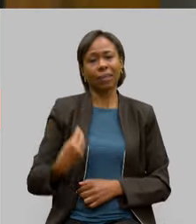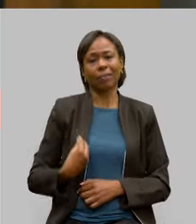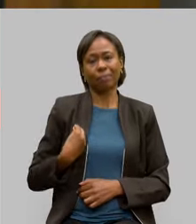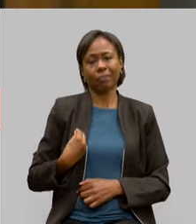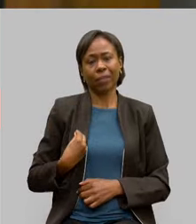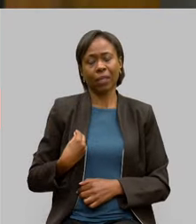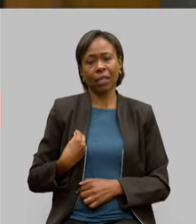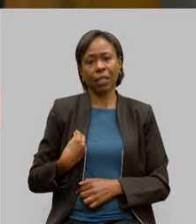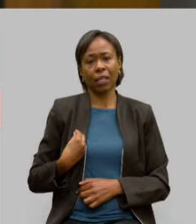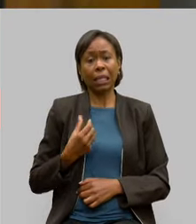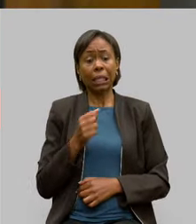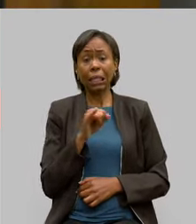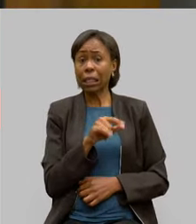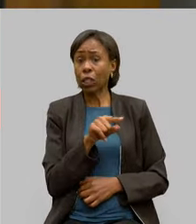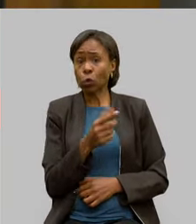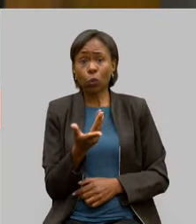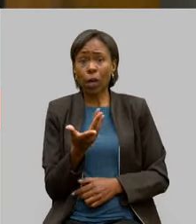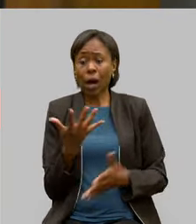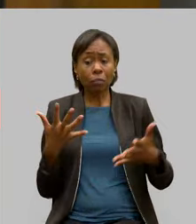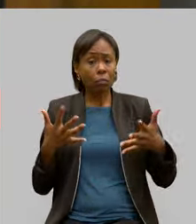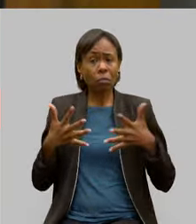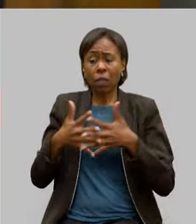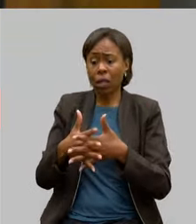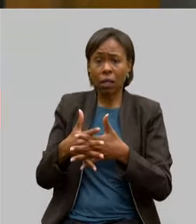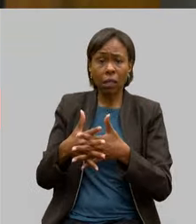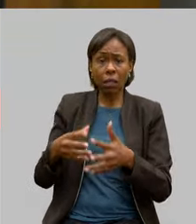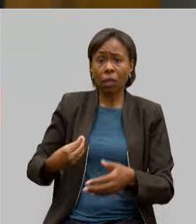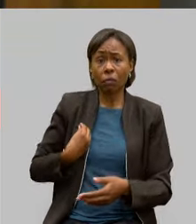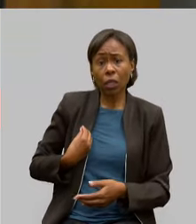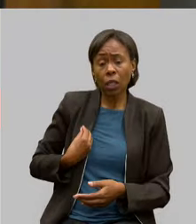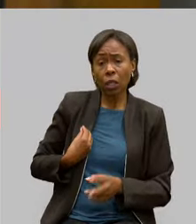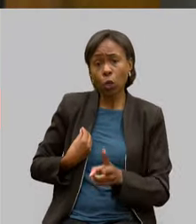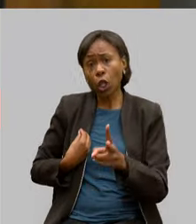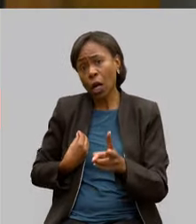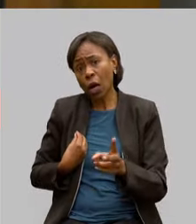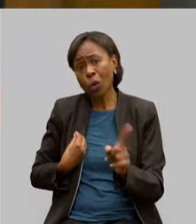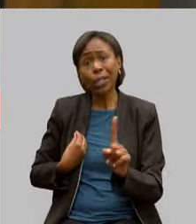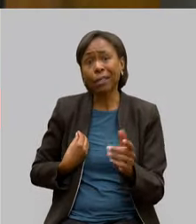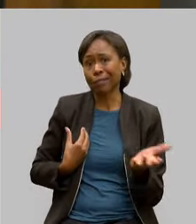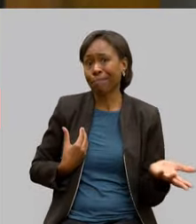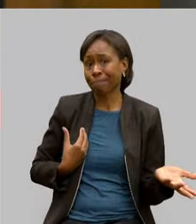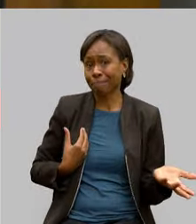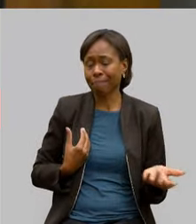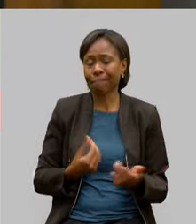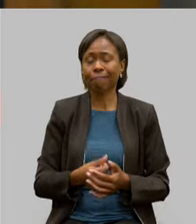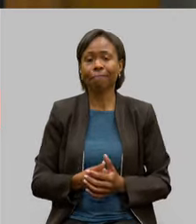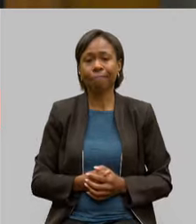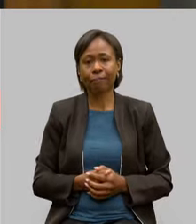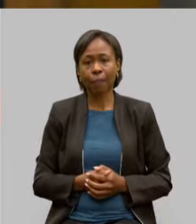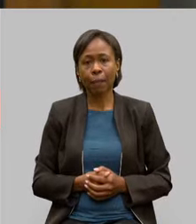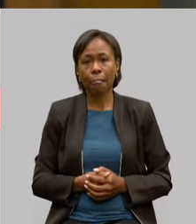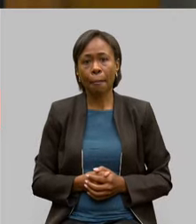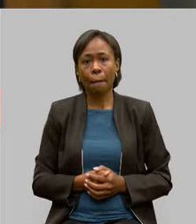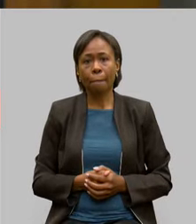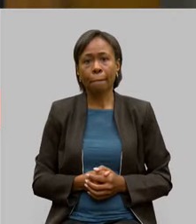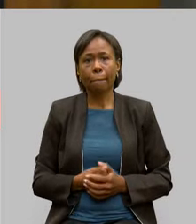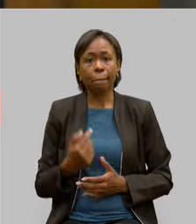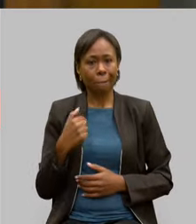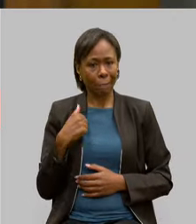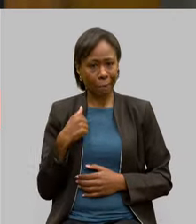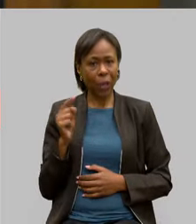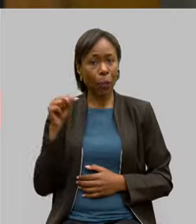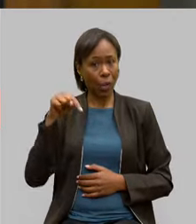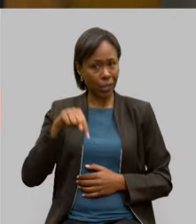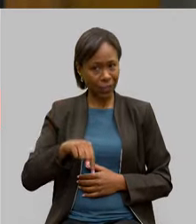interferir no nosso direito de continuar Vivo ou não né então Eh eu estou aqui